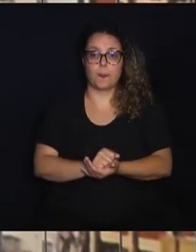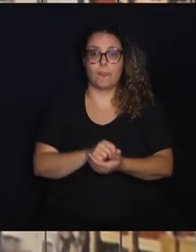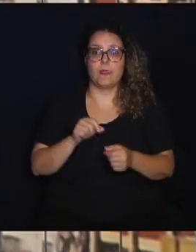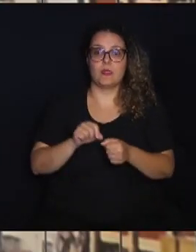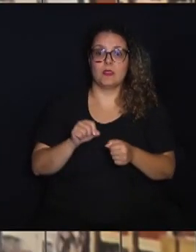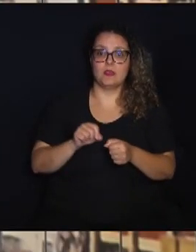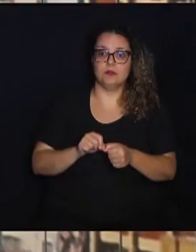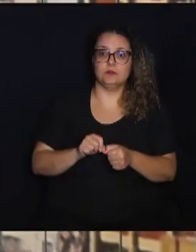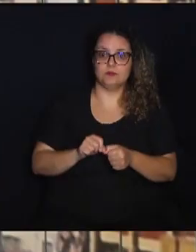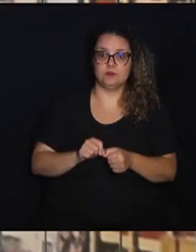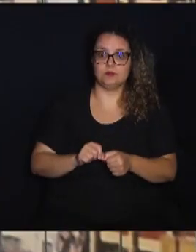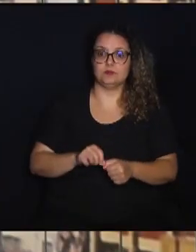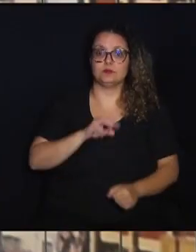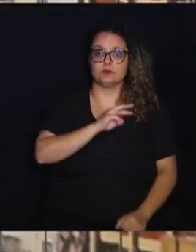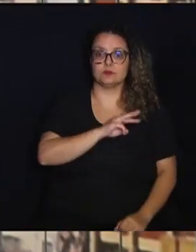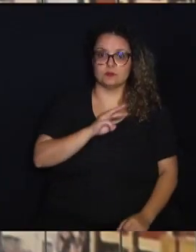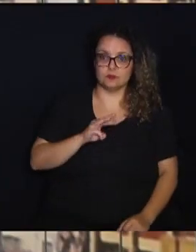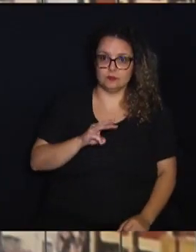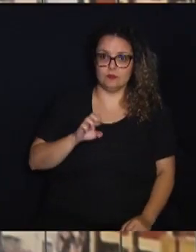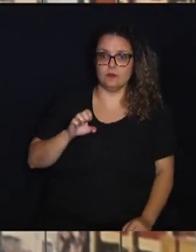pelo endereço eletrônico